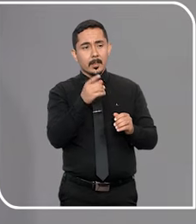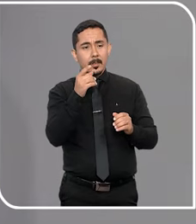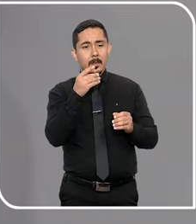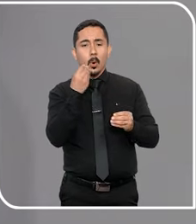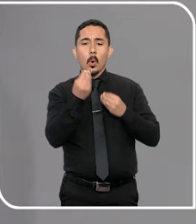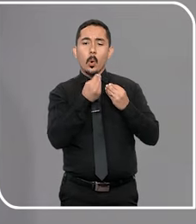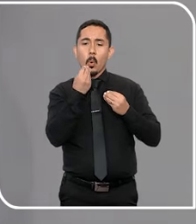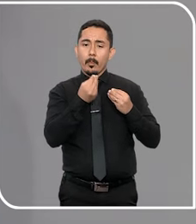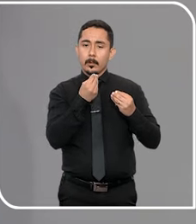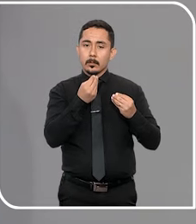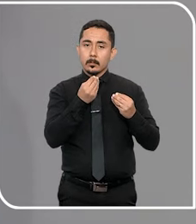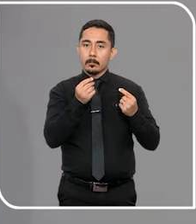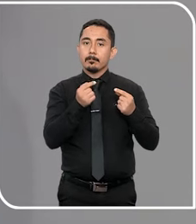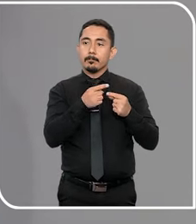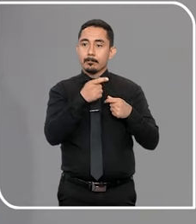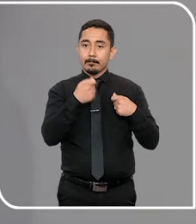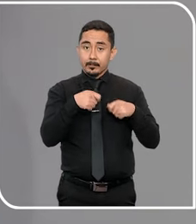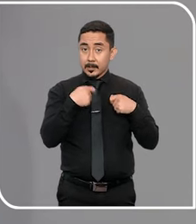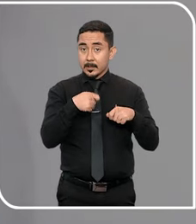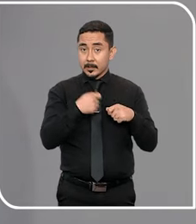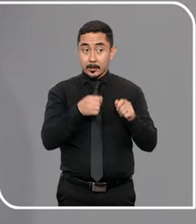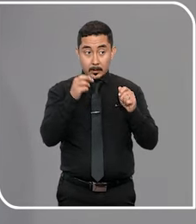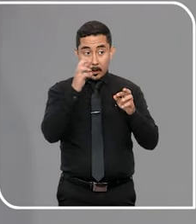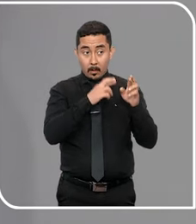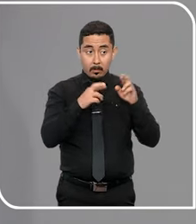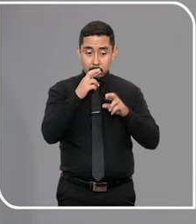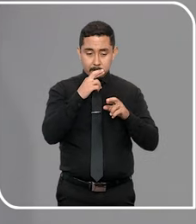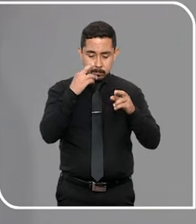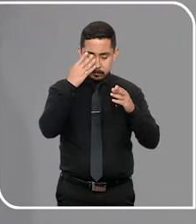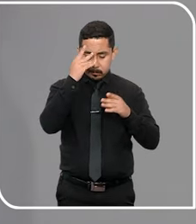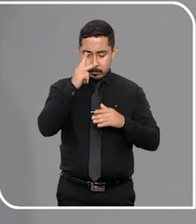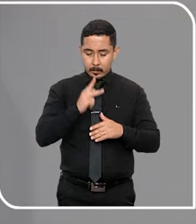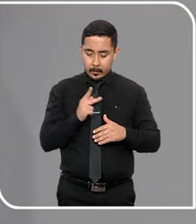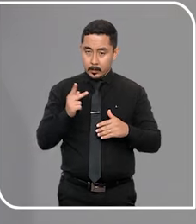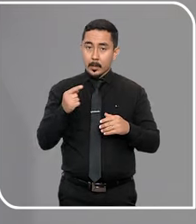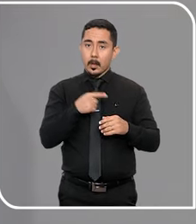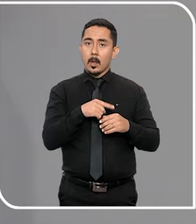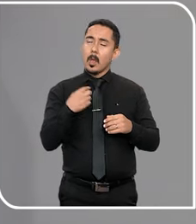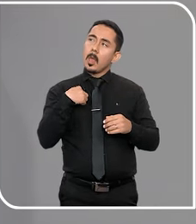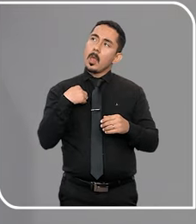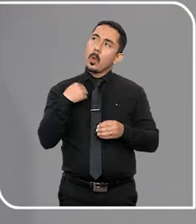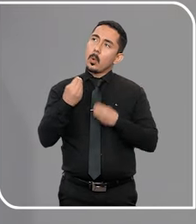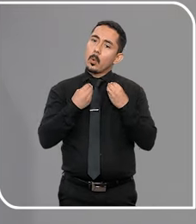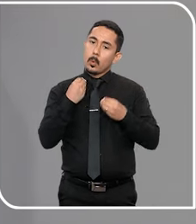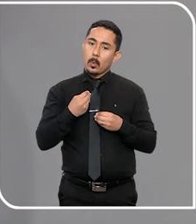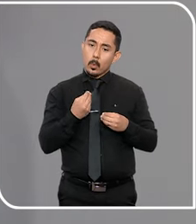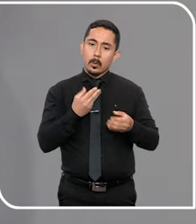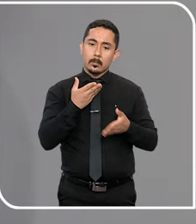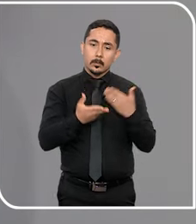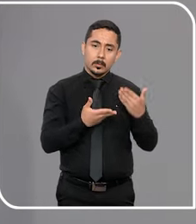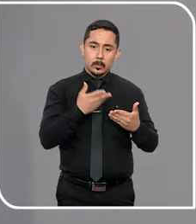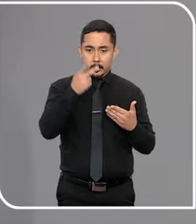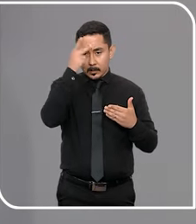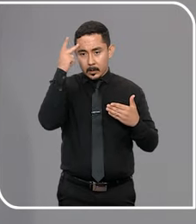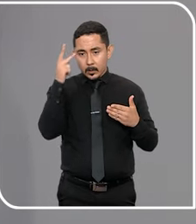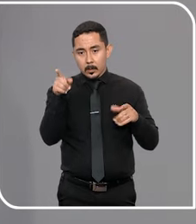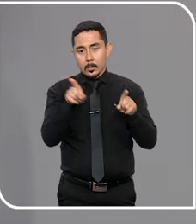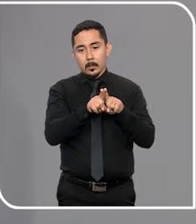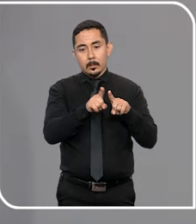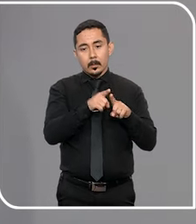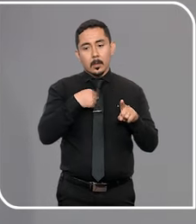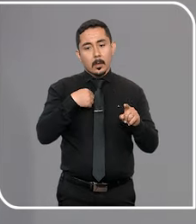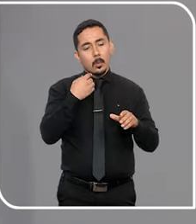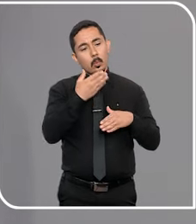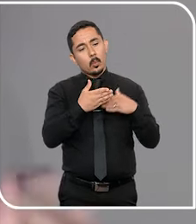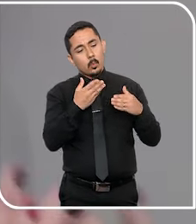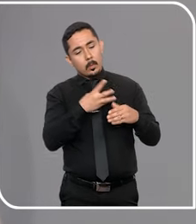pessoa assim é muito para eles se observarem né se enxergar pensar como que eu tô tratando as pessoas o